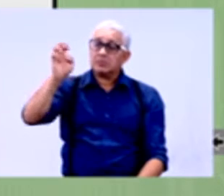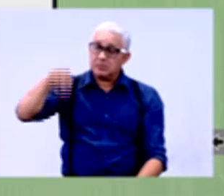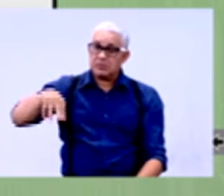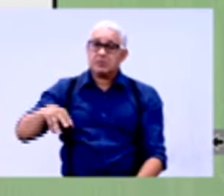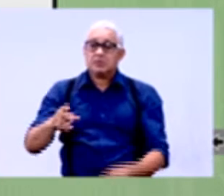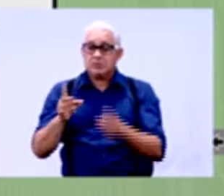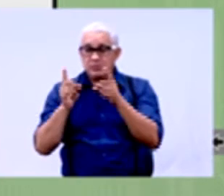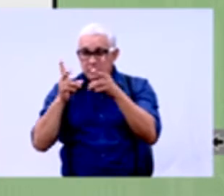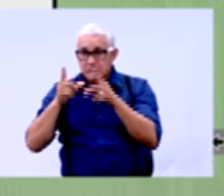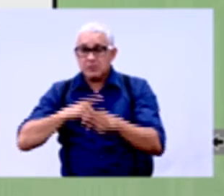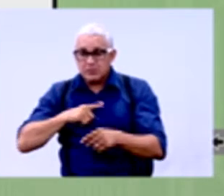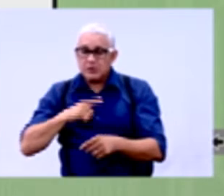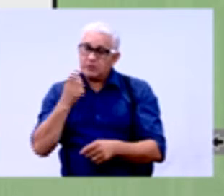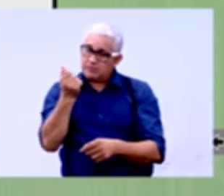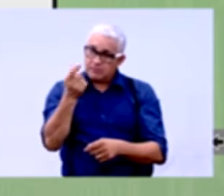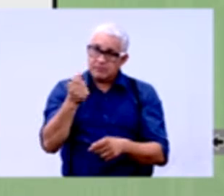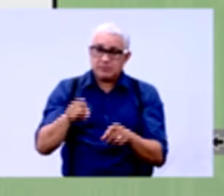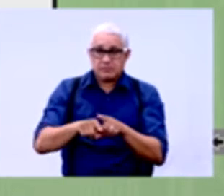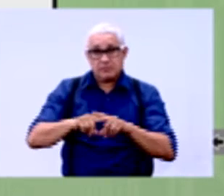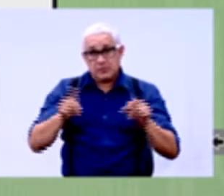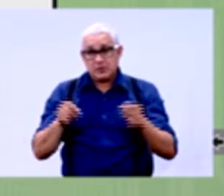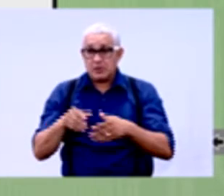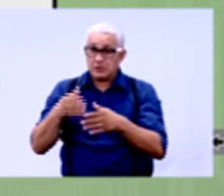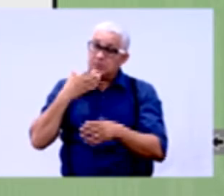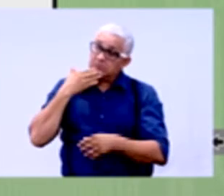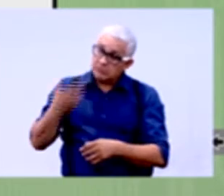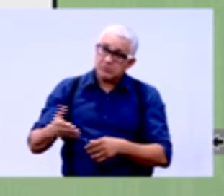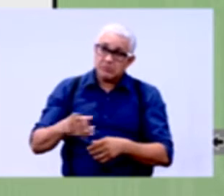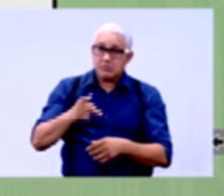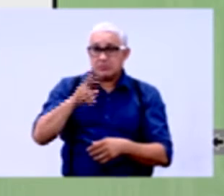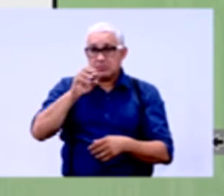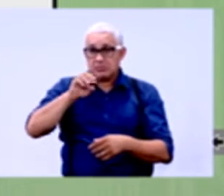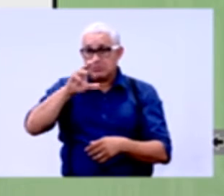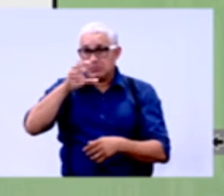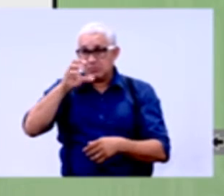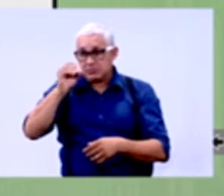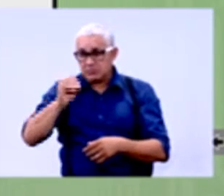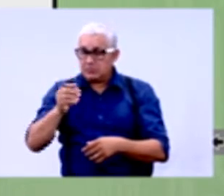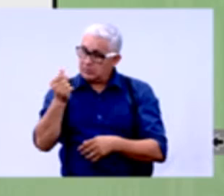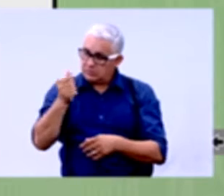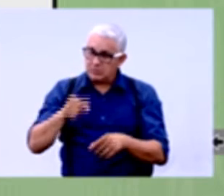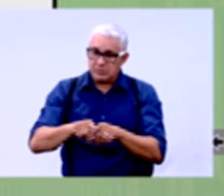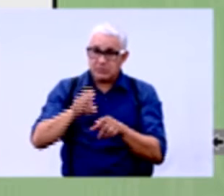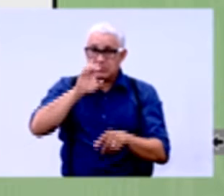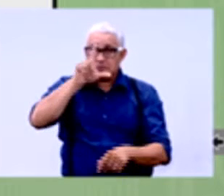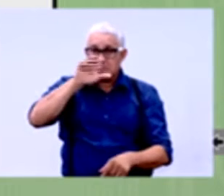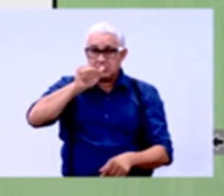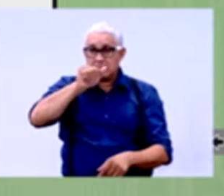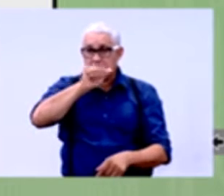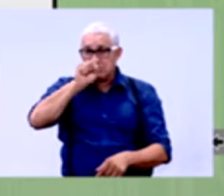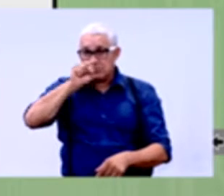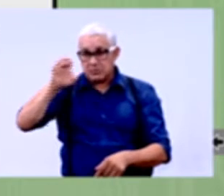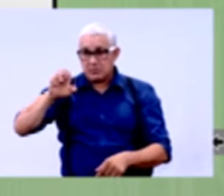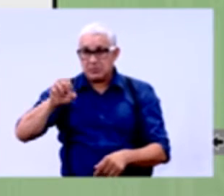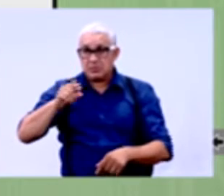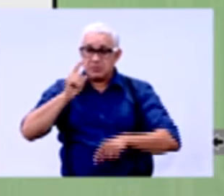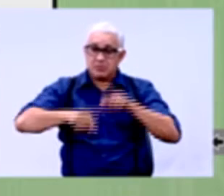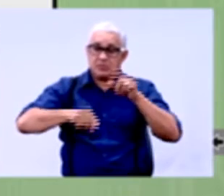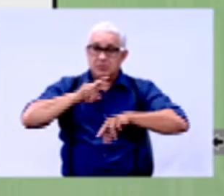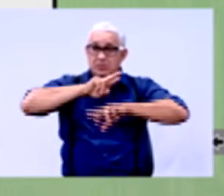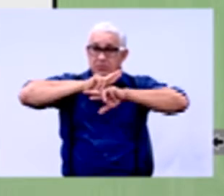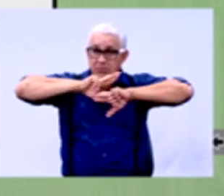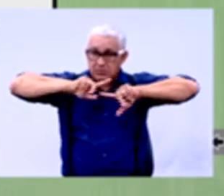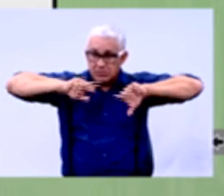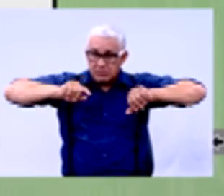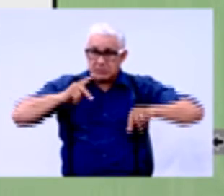vai obter o preço, vai solicitar o preço da classe produto. Aí a classe